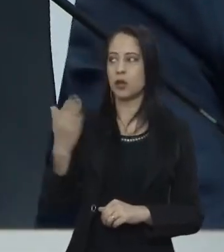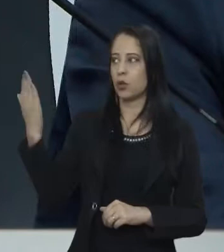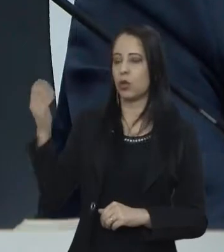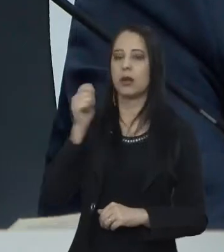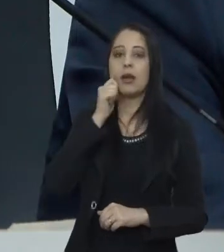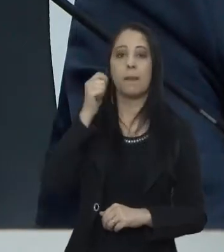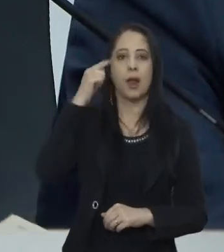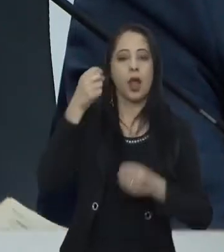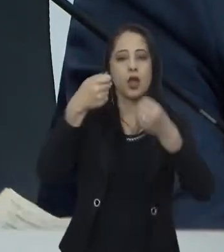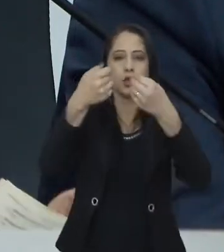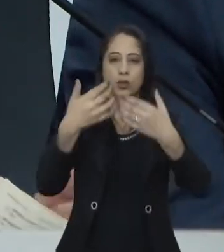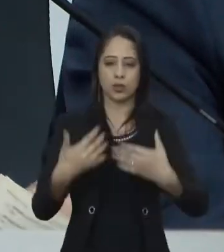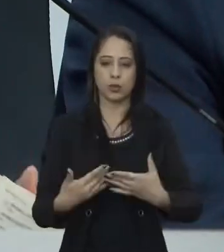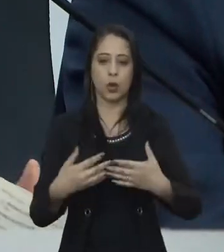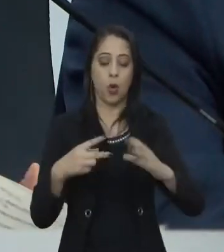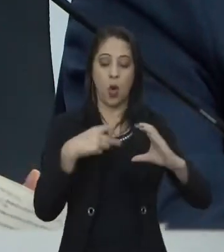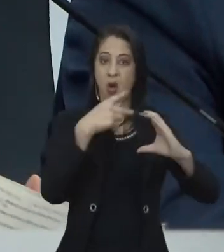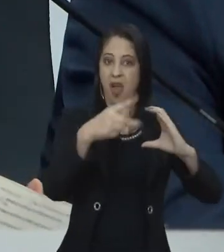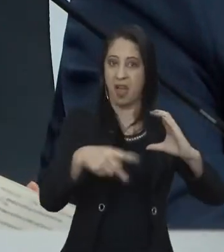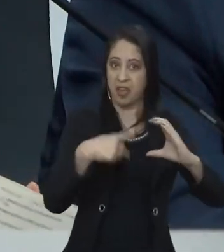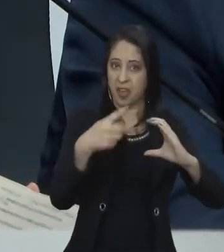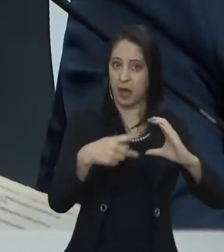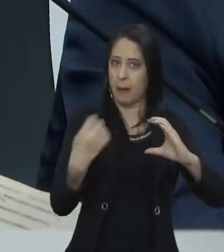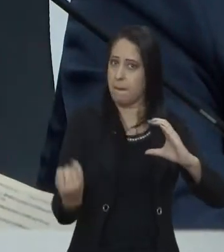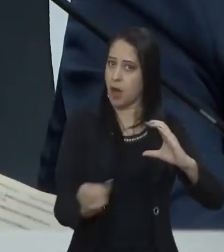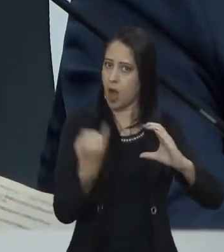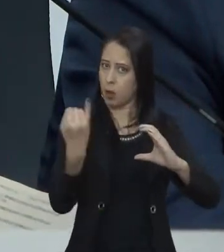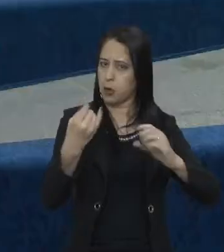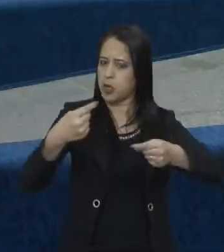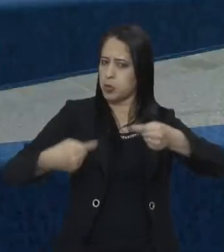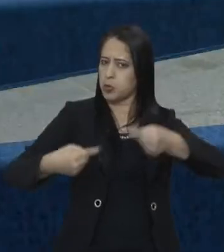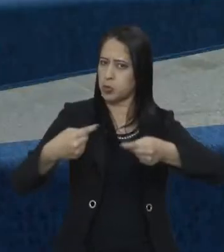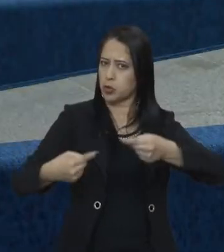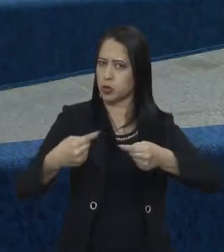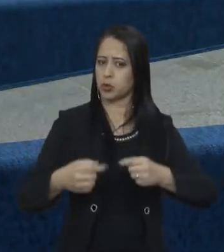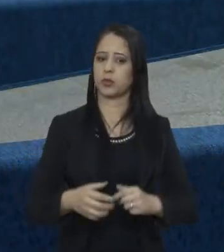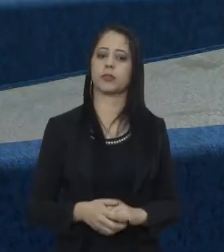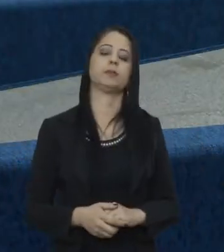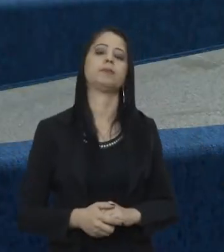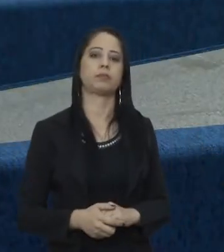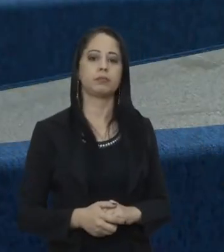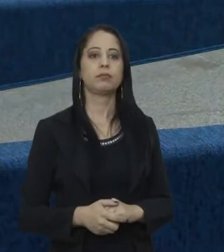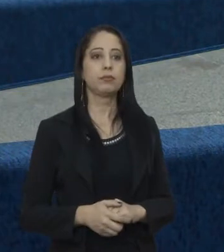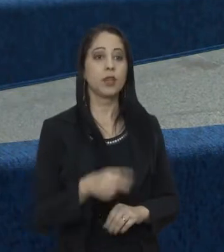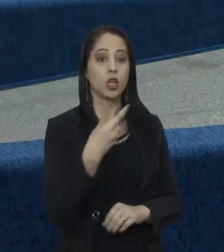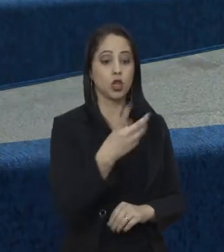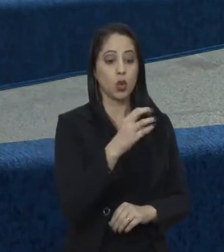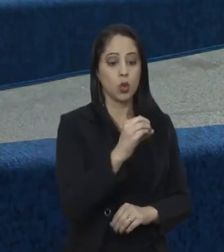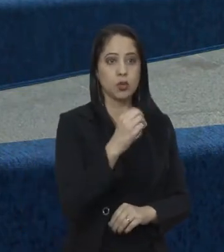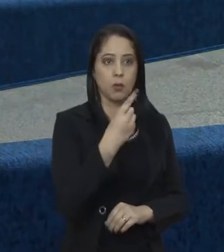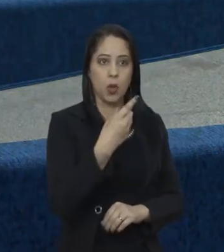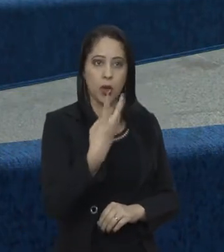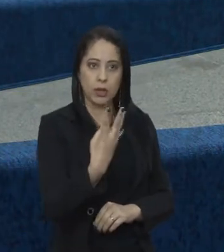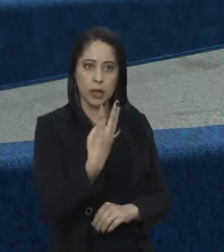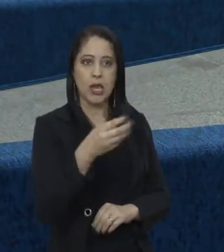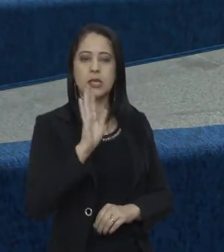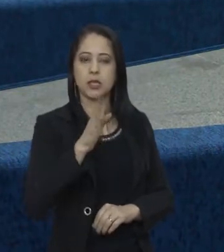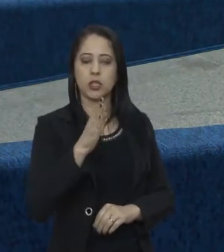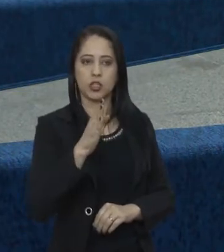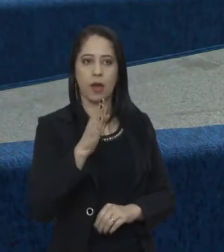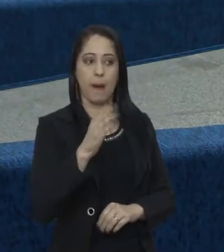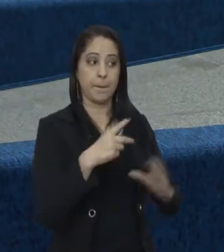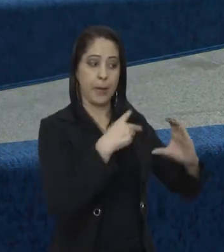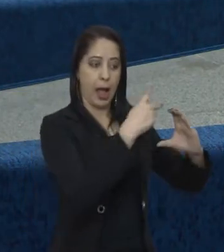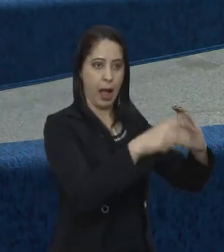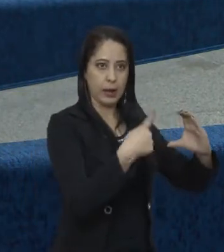que a câmara é um instrumento de espaço para abertura de diálogos beijo 2013 que a gente tem uma parceria com